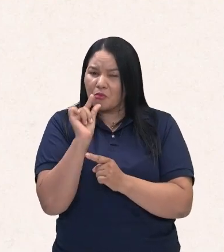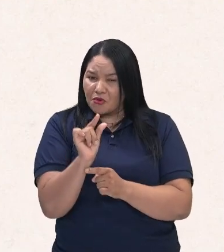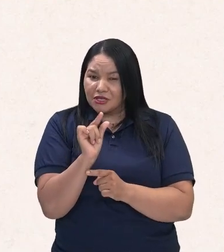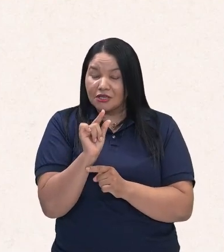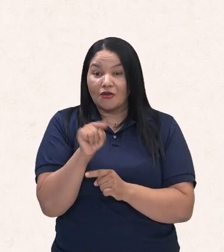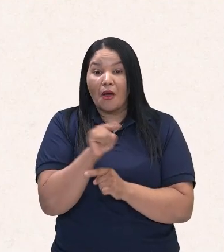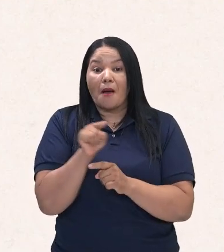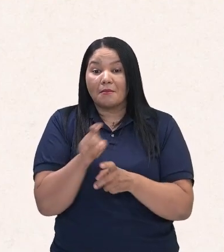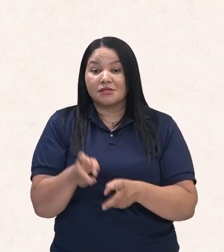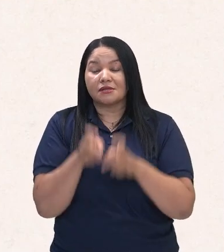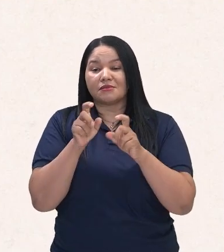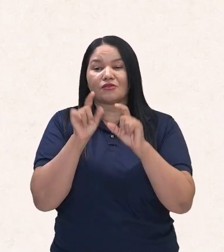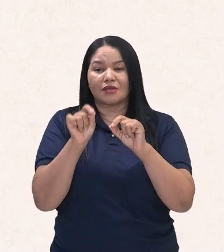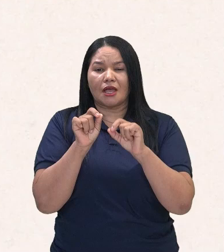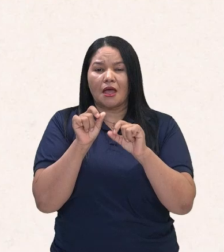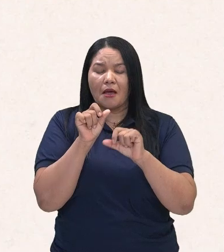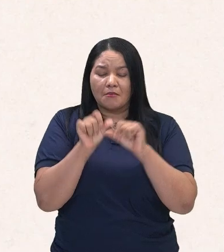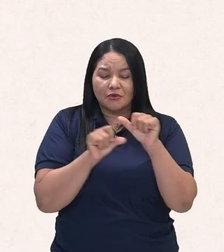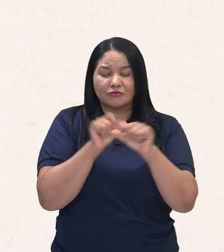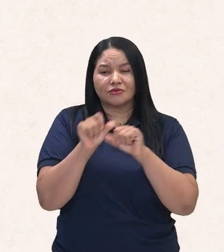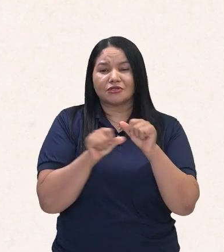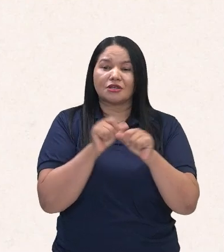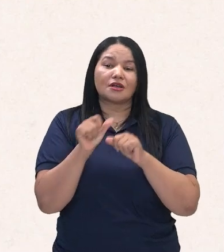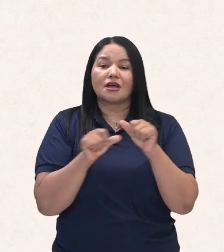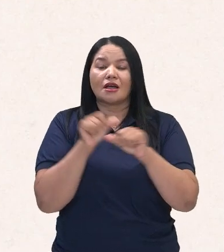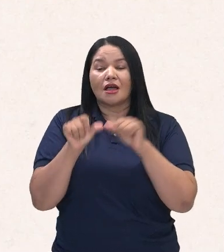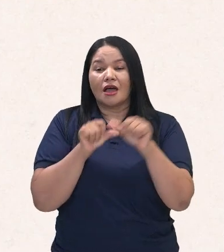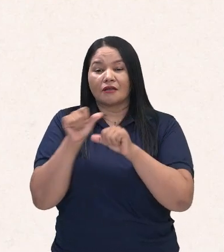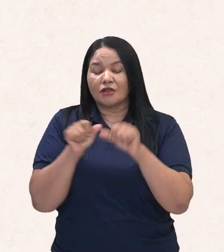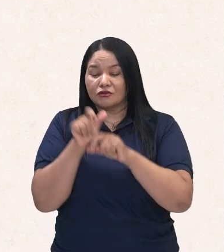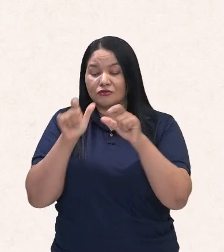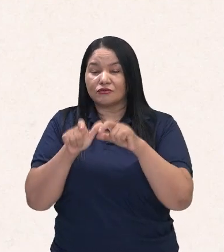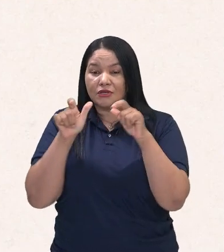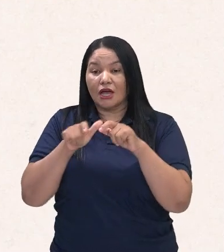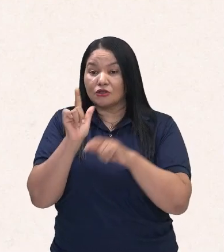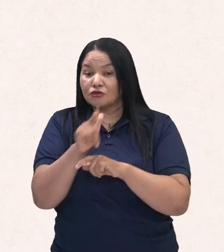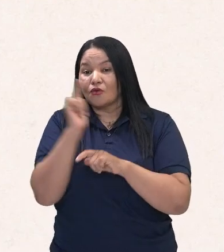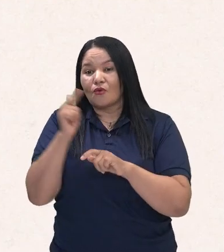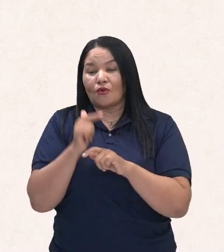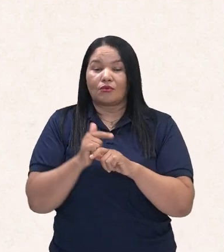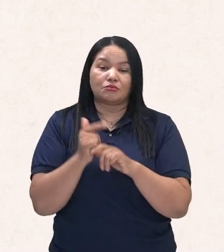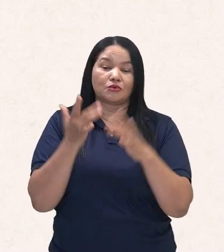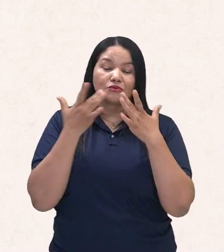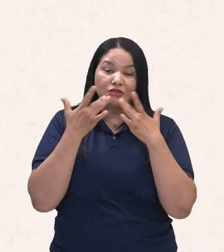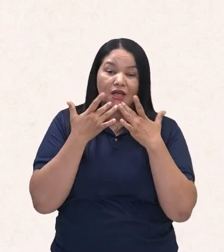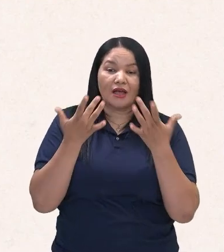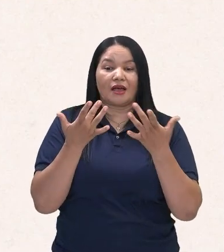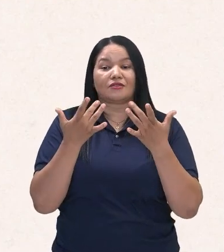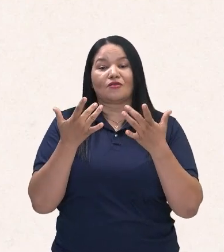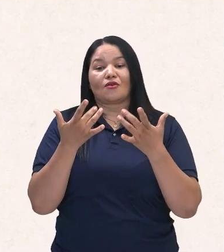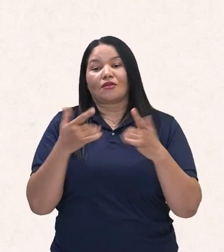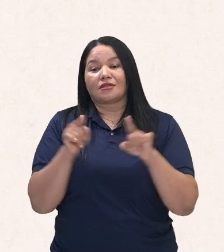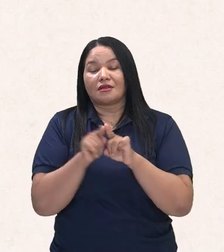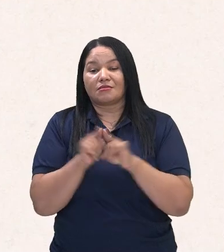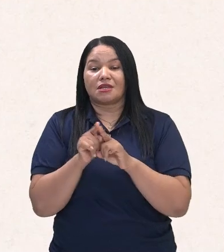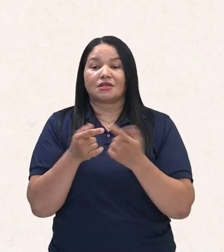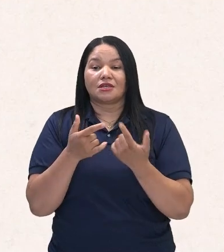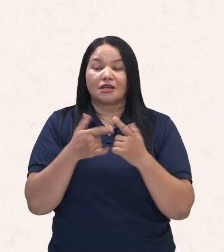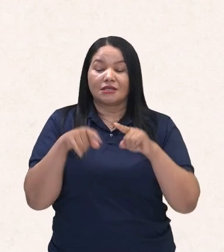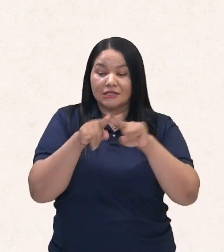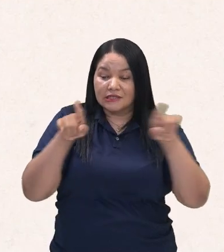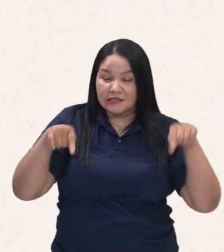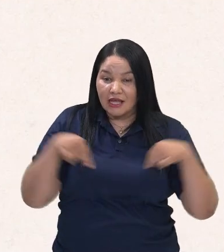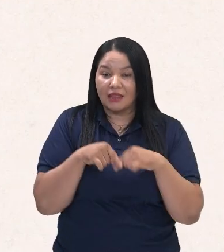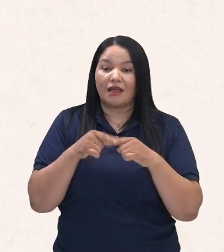percebendo que foi se levando isso para fora da igreja, sendo levado para os teatros, para salões, para